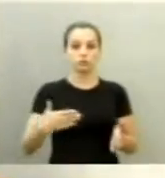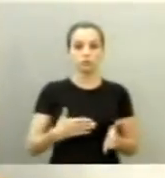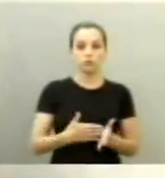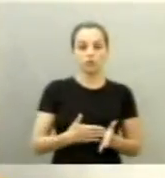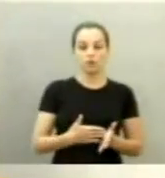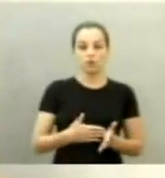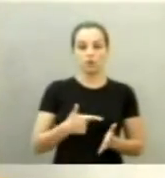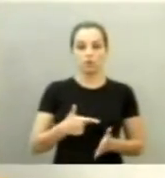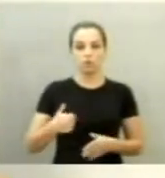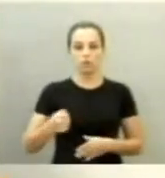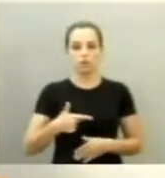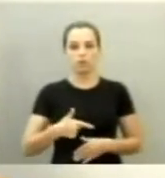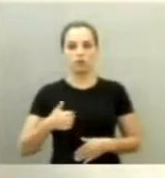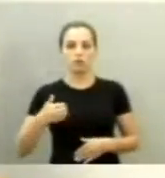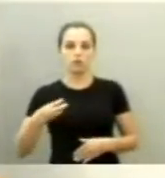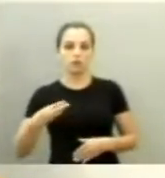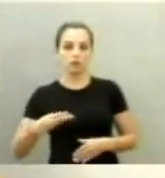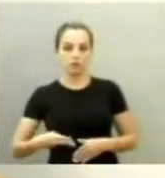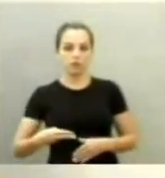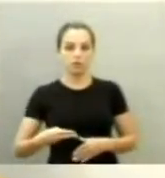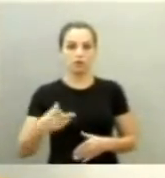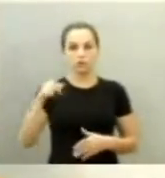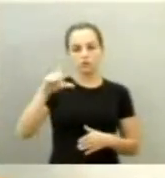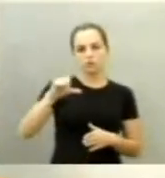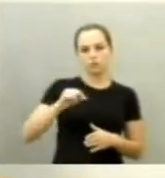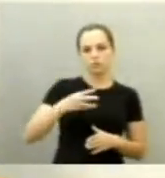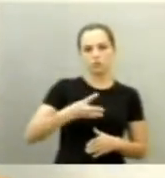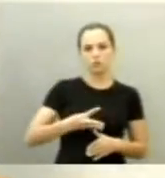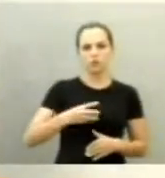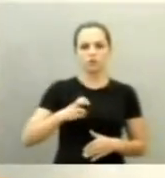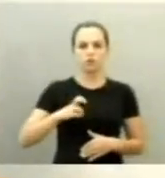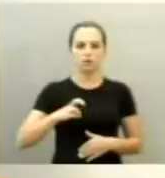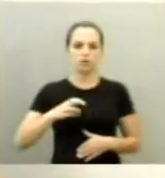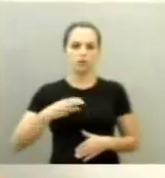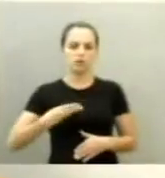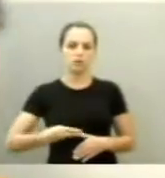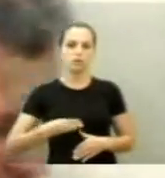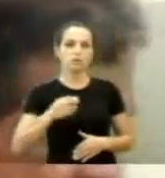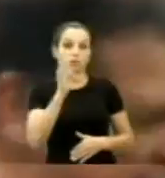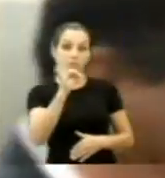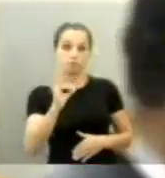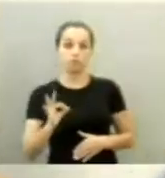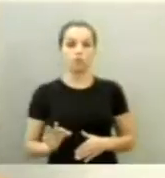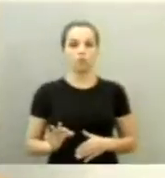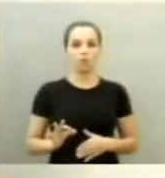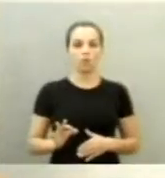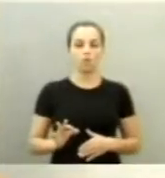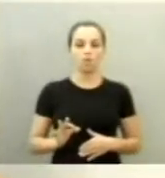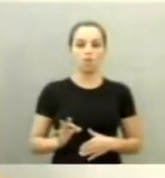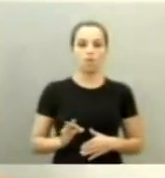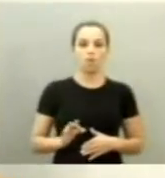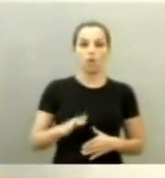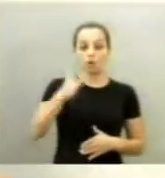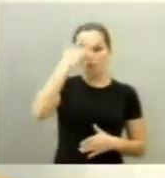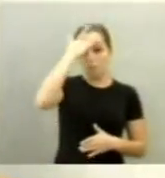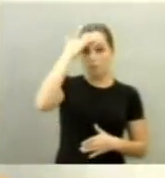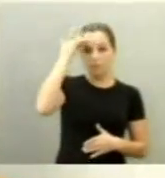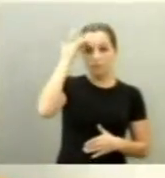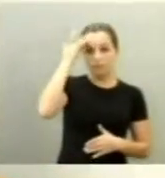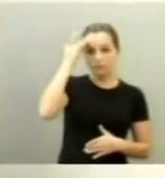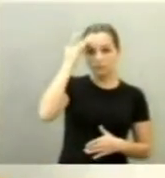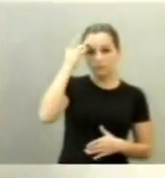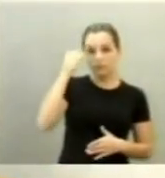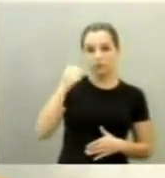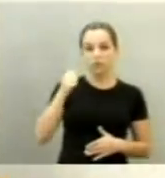vítimas, de 23 para 13, uma diminuição de 43%. De vítimas graves, de 214 para 137,